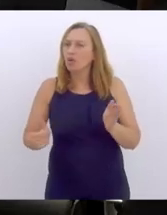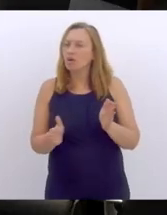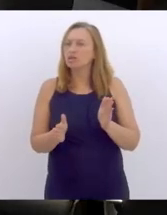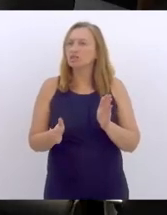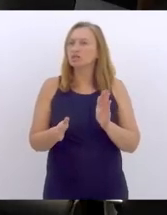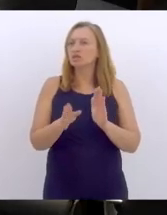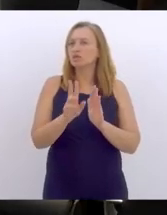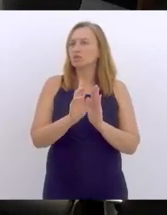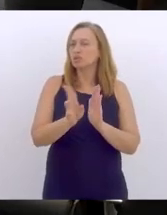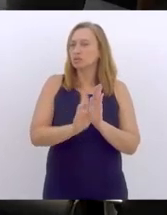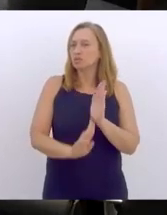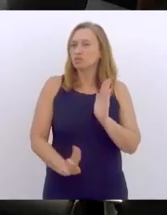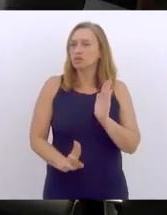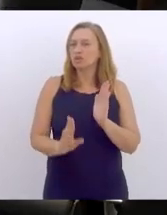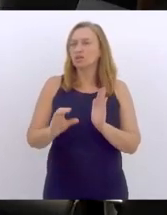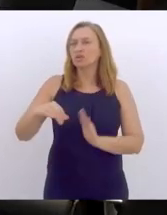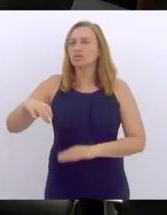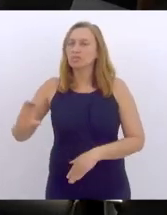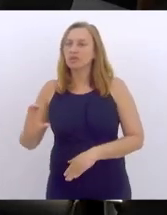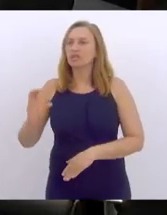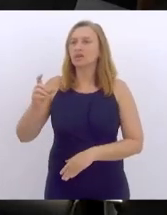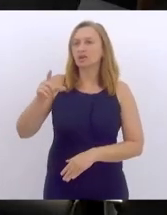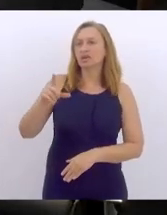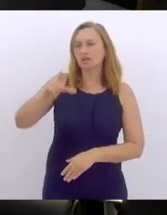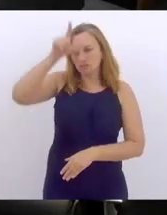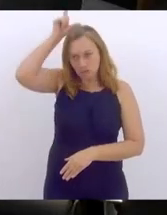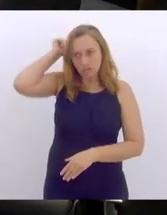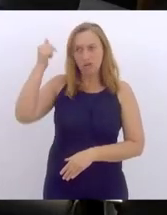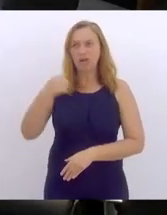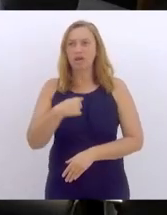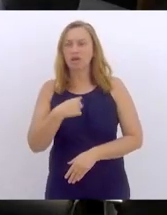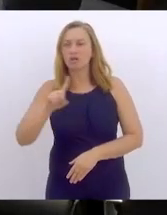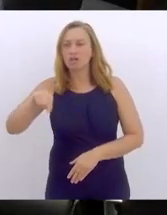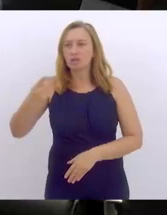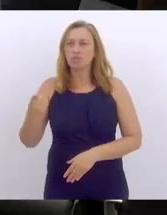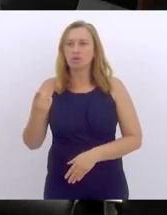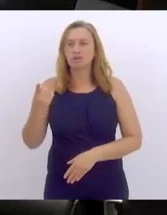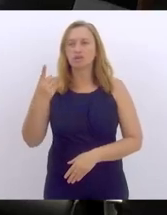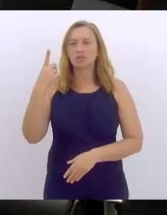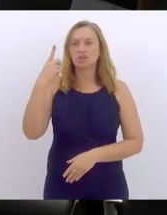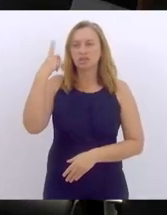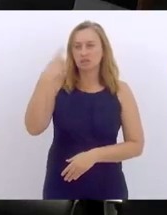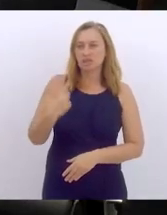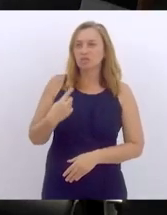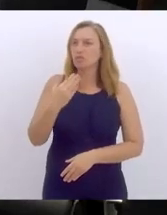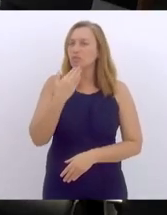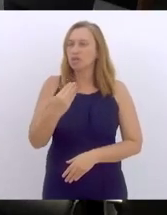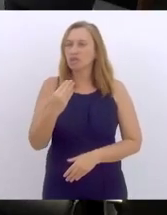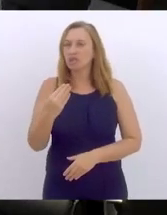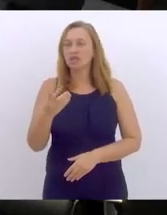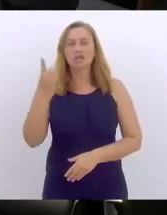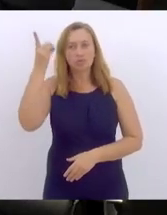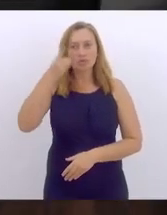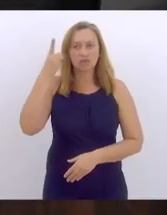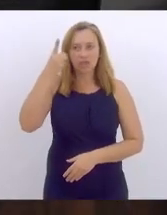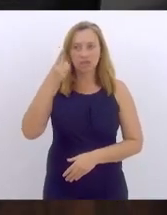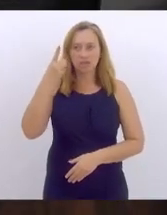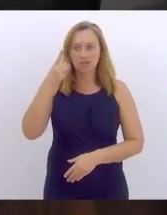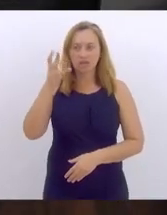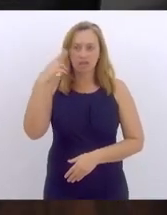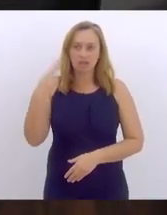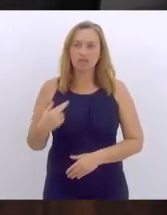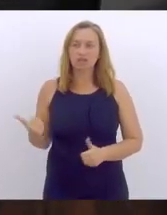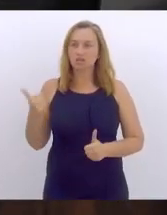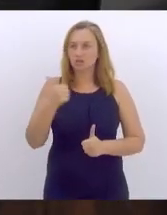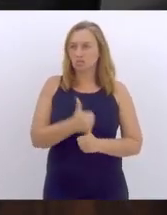aqui Carlos Mink, Luiz Paulo, eu mesmo e depois a deputada Dani Monteiro. Eu vou pedir à deputada Renata Souza a gentileza de